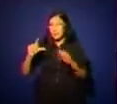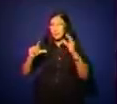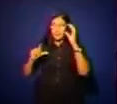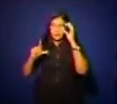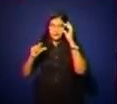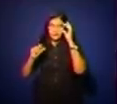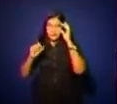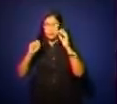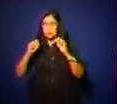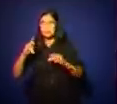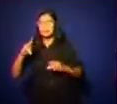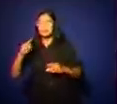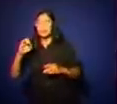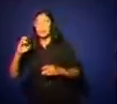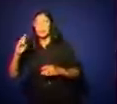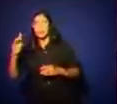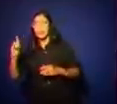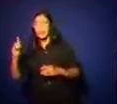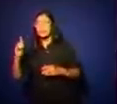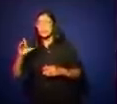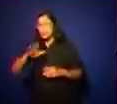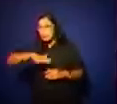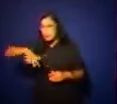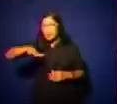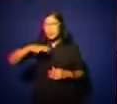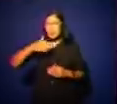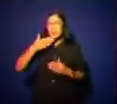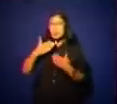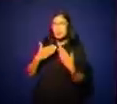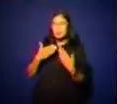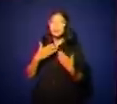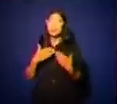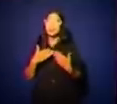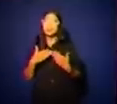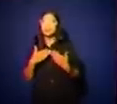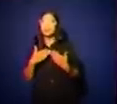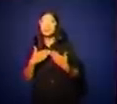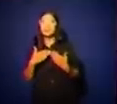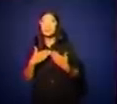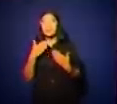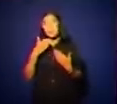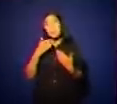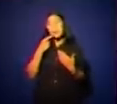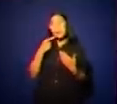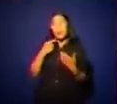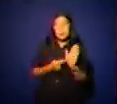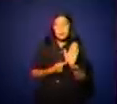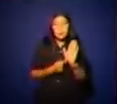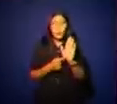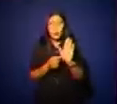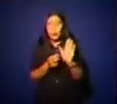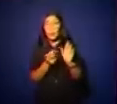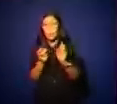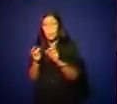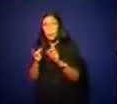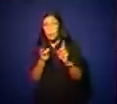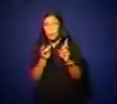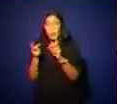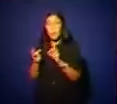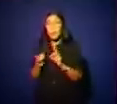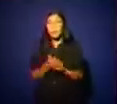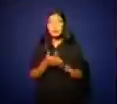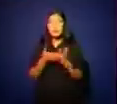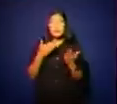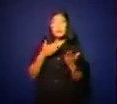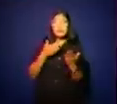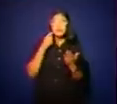geral o que talvez até num certo momento contribuiu para um excesso de oferta e você falou aqui que o